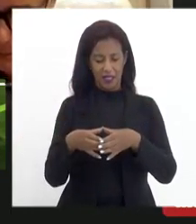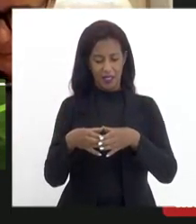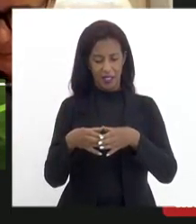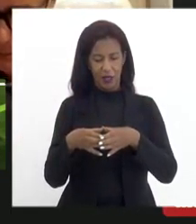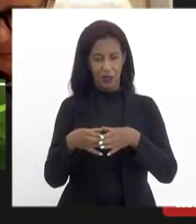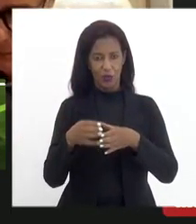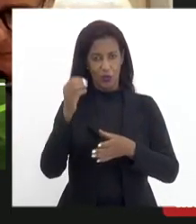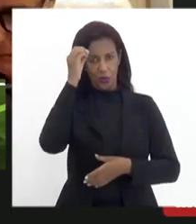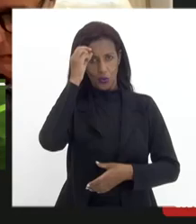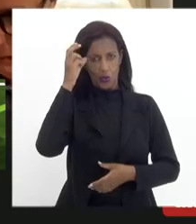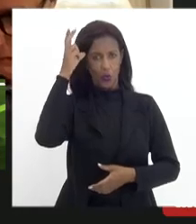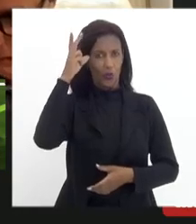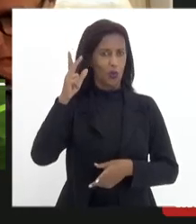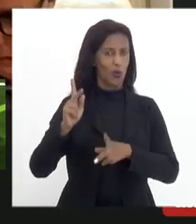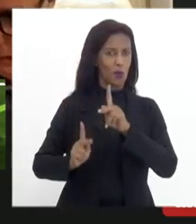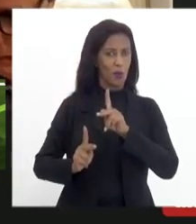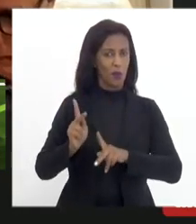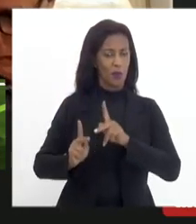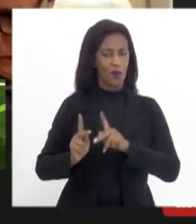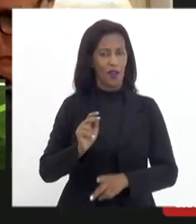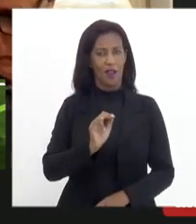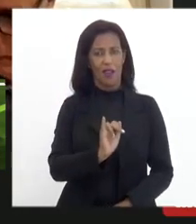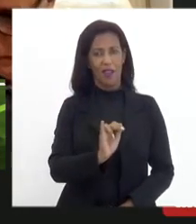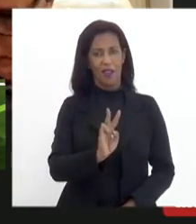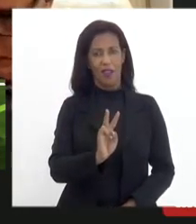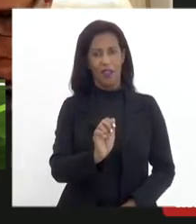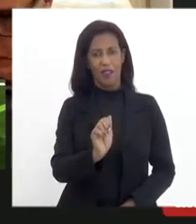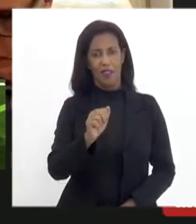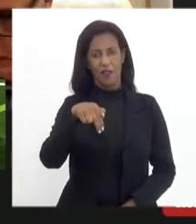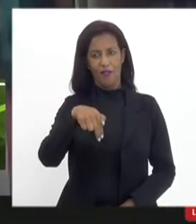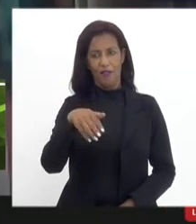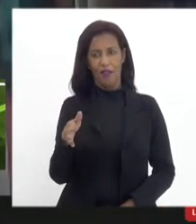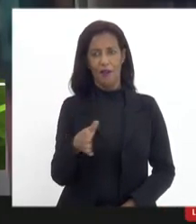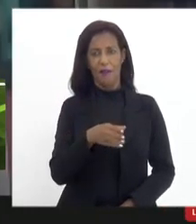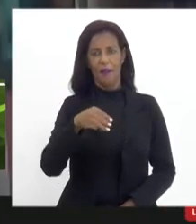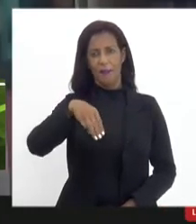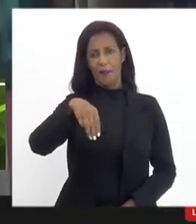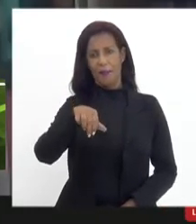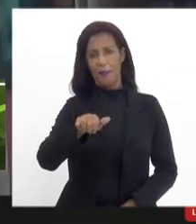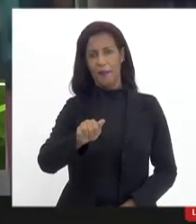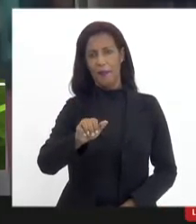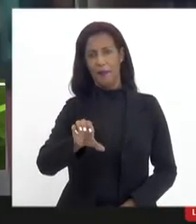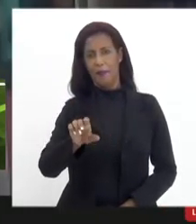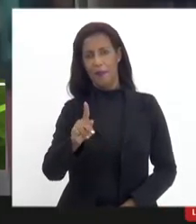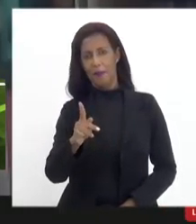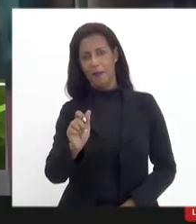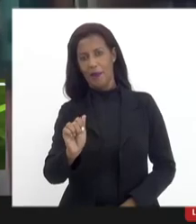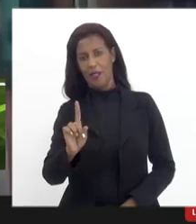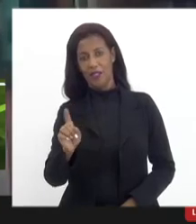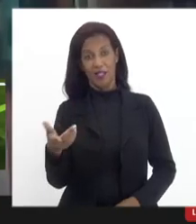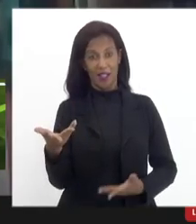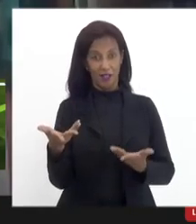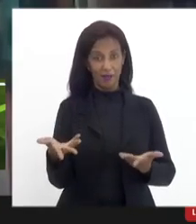da Baixada Fluminense. Ivan Machado, gostaríamos de passar a palavra para você, fazer a sua